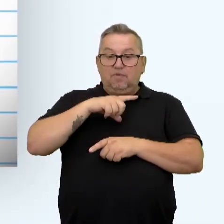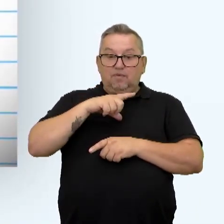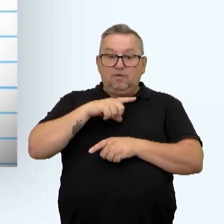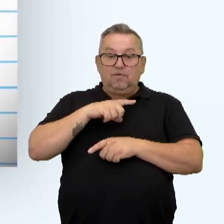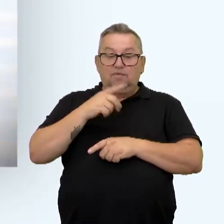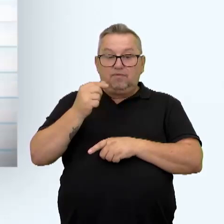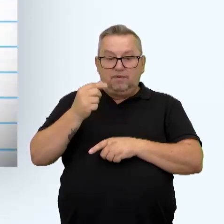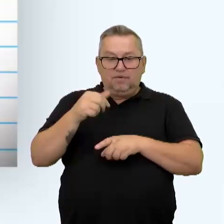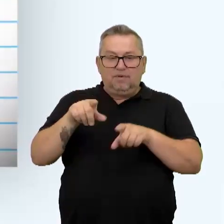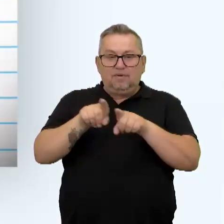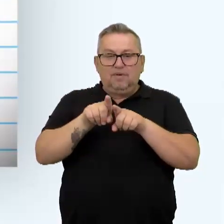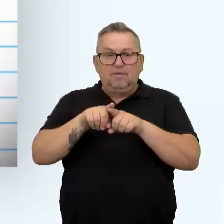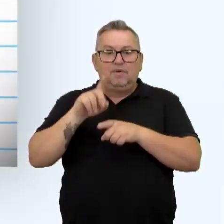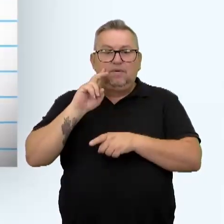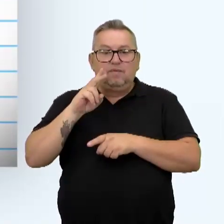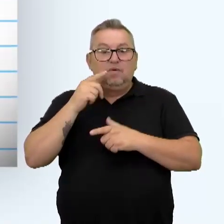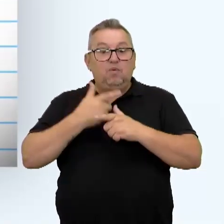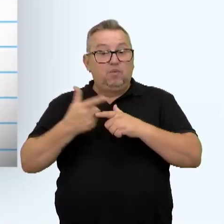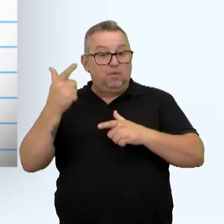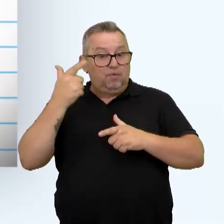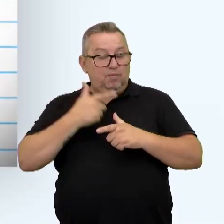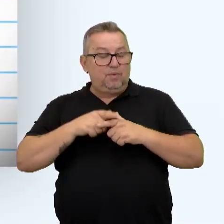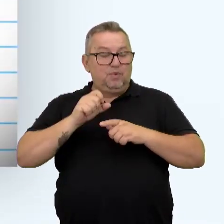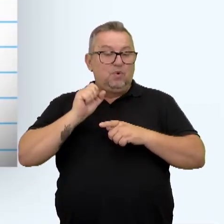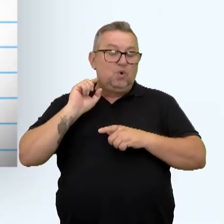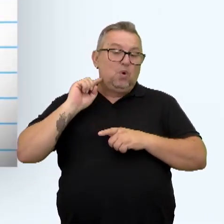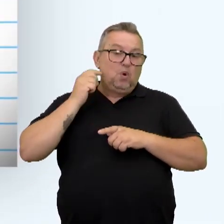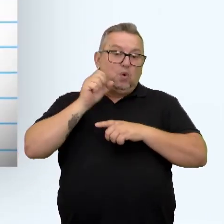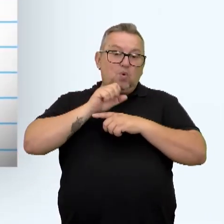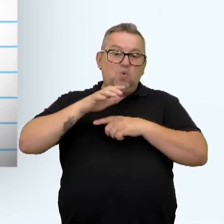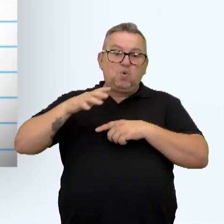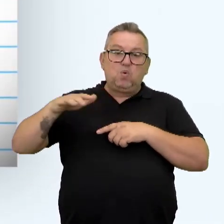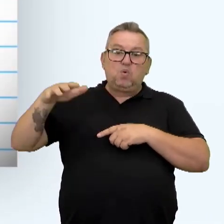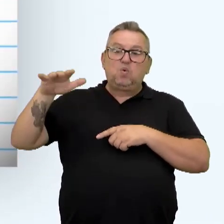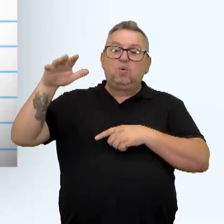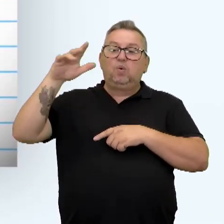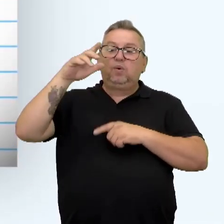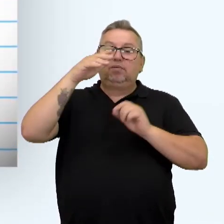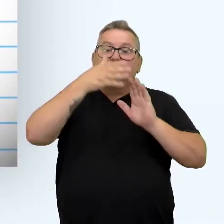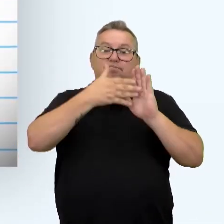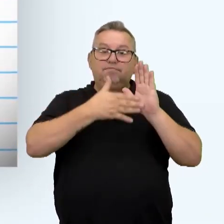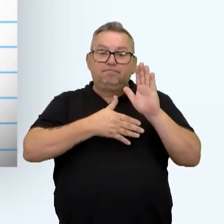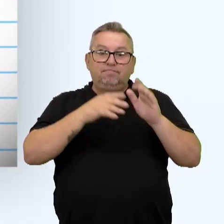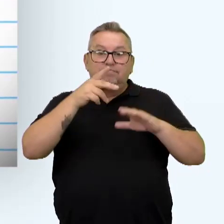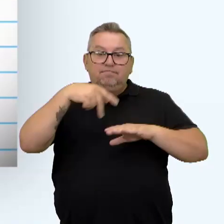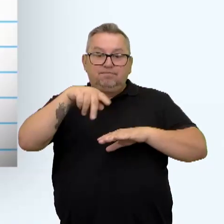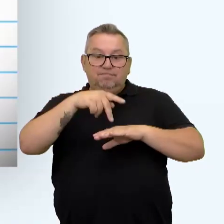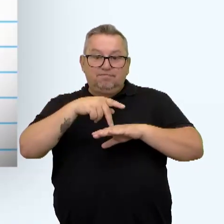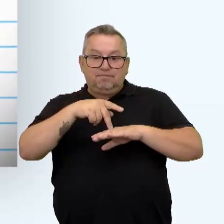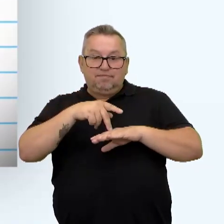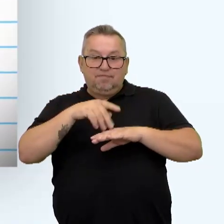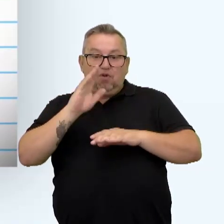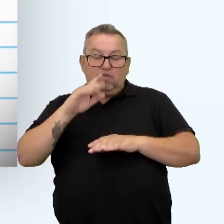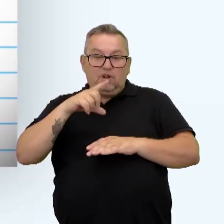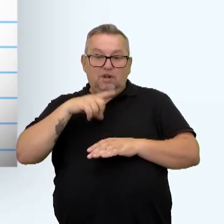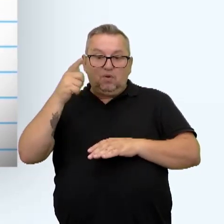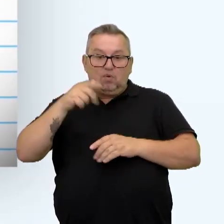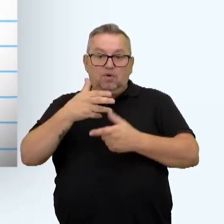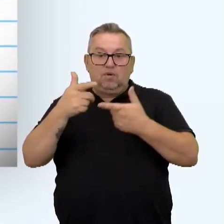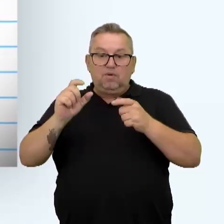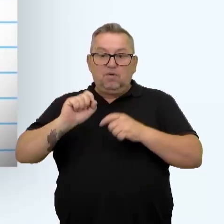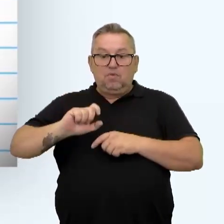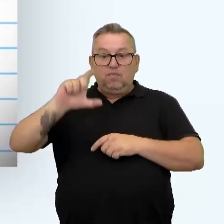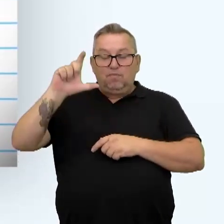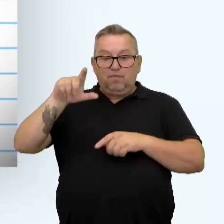estritamente financeiros, vemos que problemas como a poluição causam impacto no planejamento econômico dos países, já que, entre outras coisas, aumentam